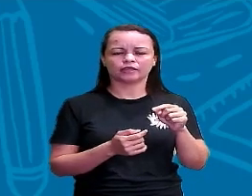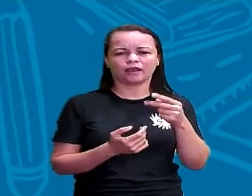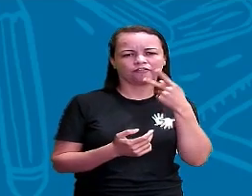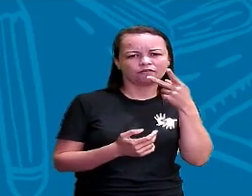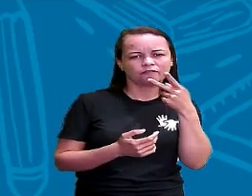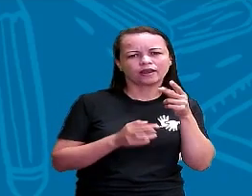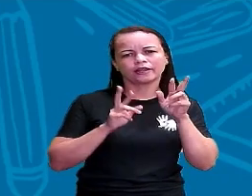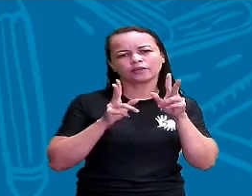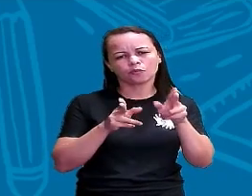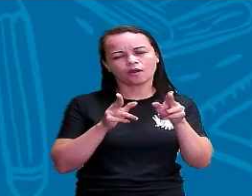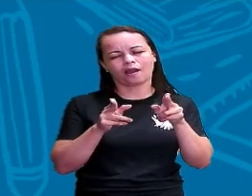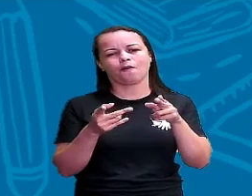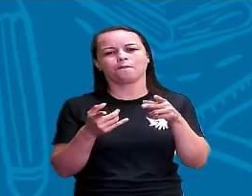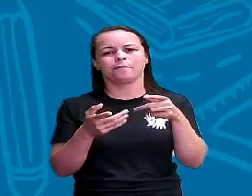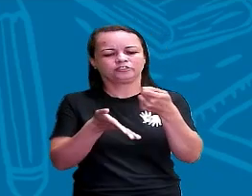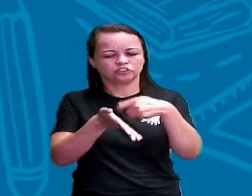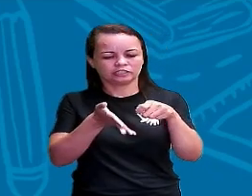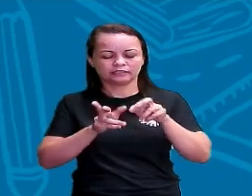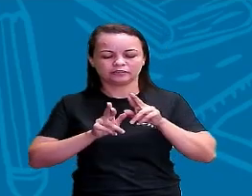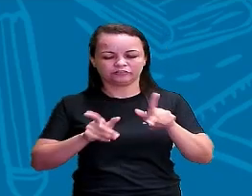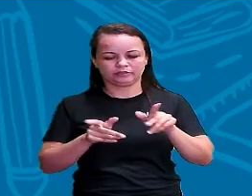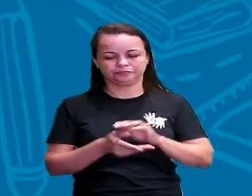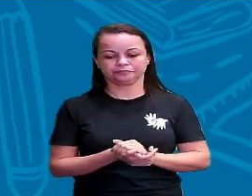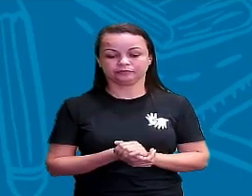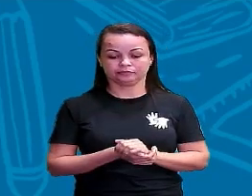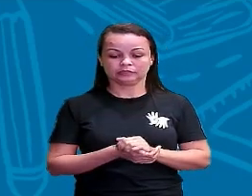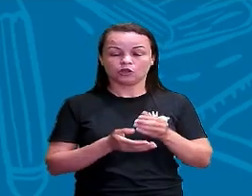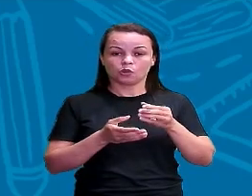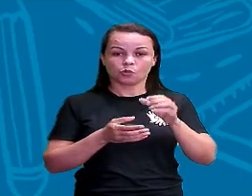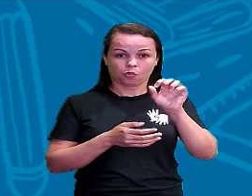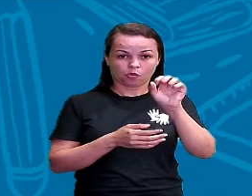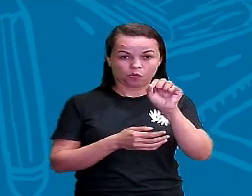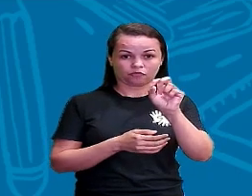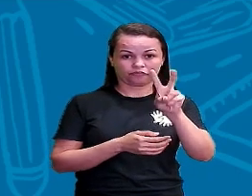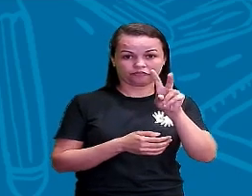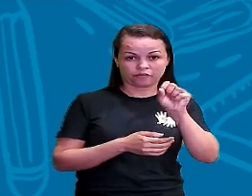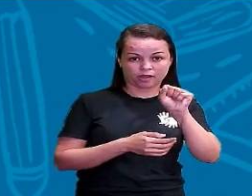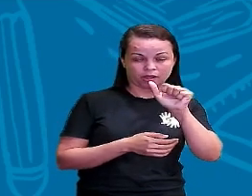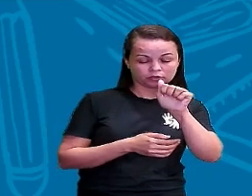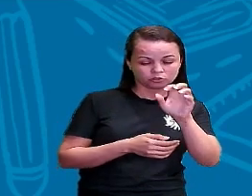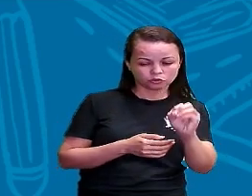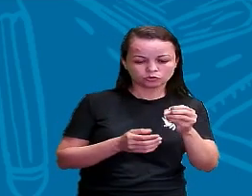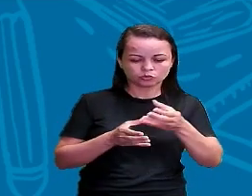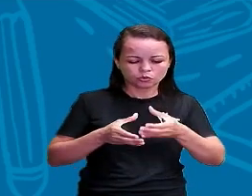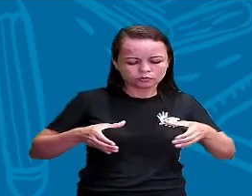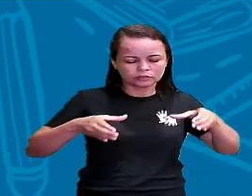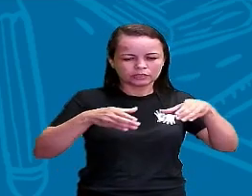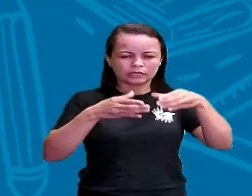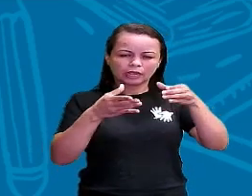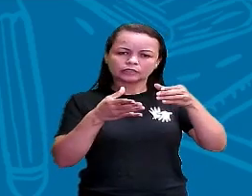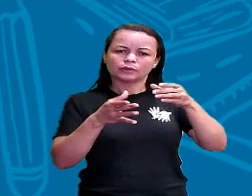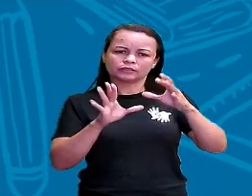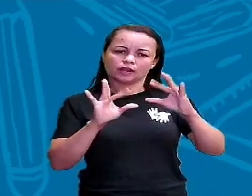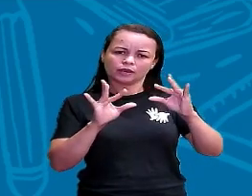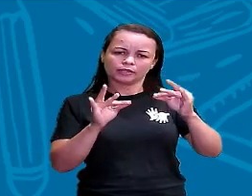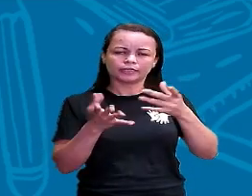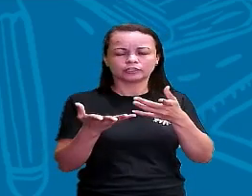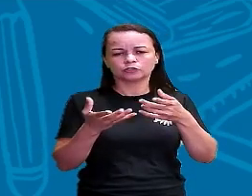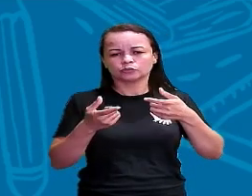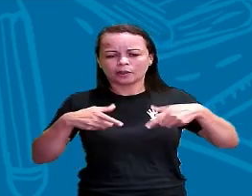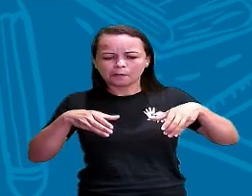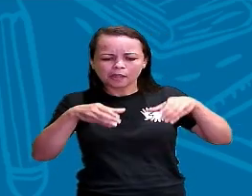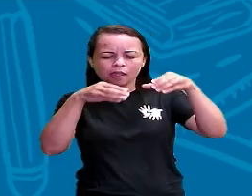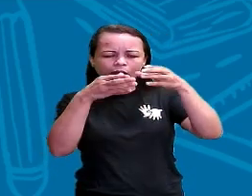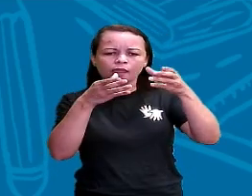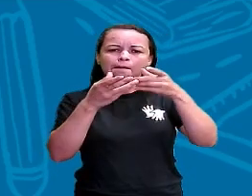e o sentido. Vaso com S é o recipiente próprio para conter líquidos ou sólidos, como os recipientes para pôr flores